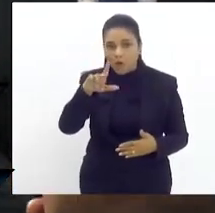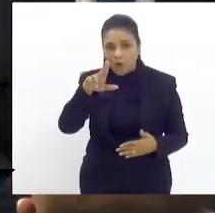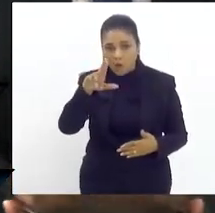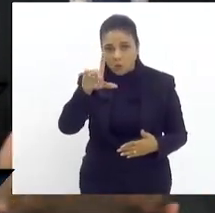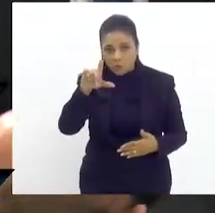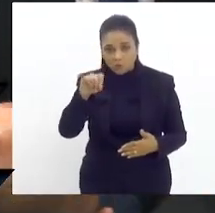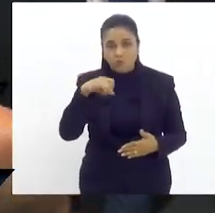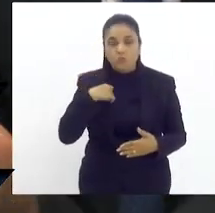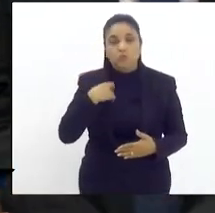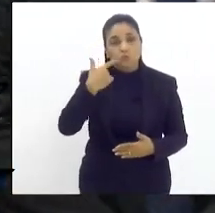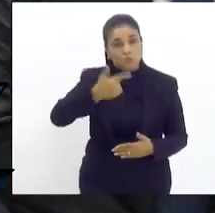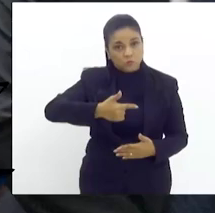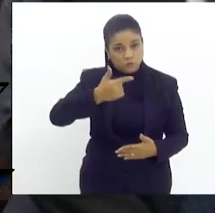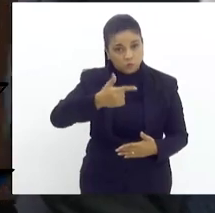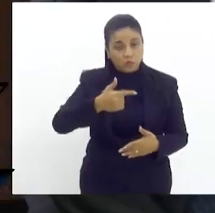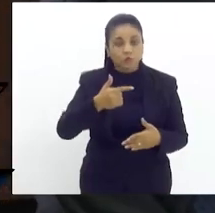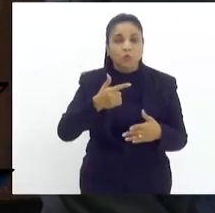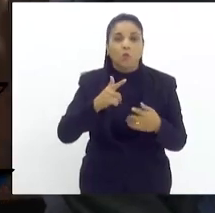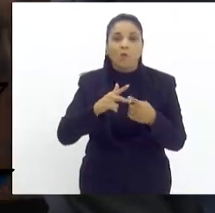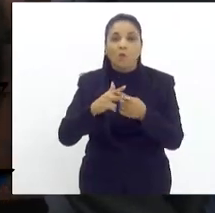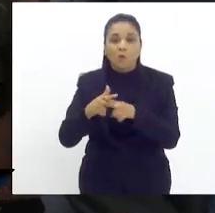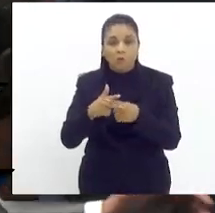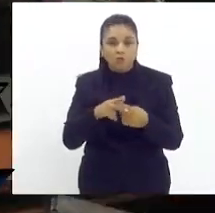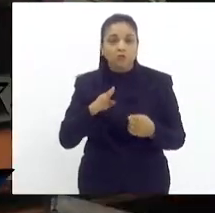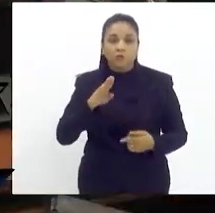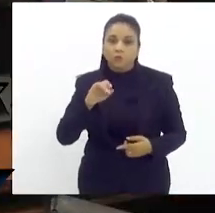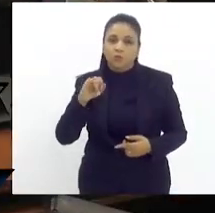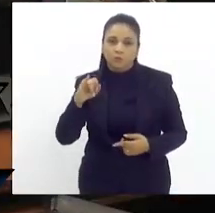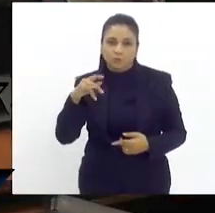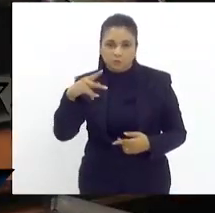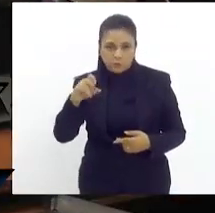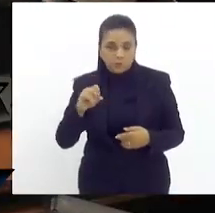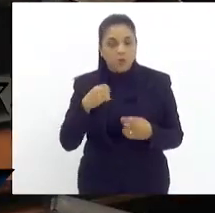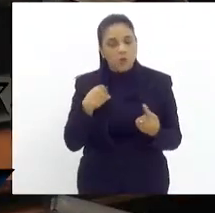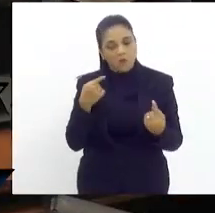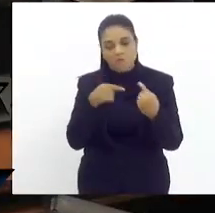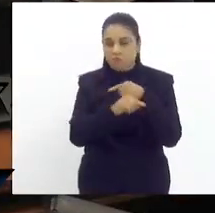este Bispo quero também declarar o meu voto contrário